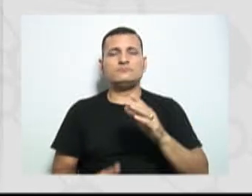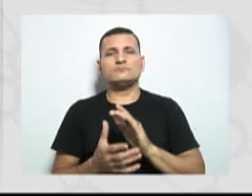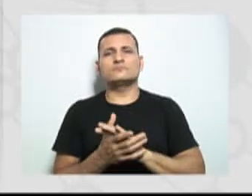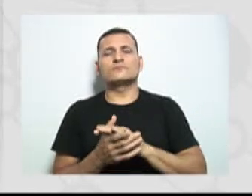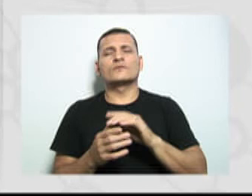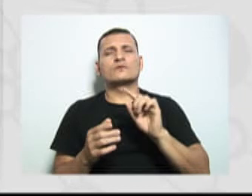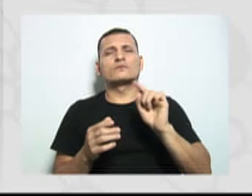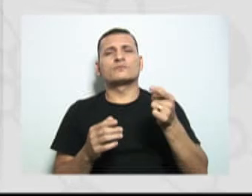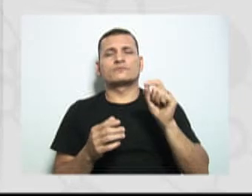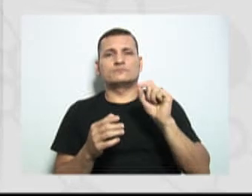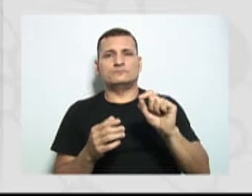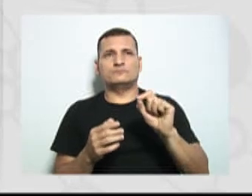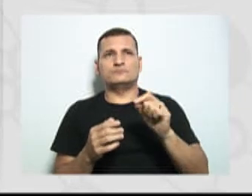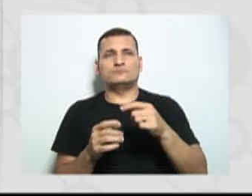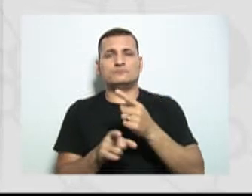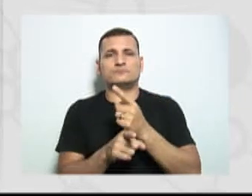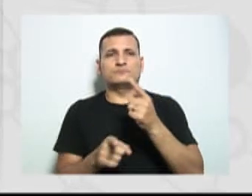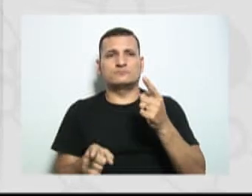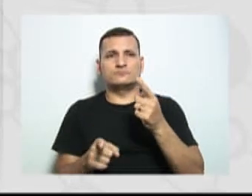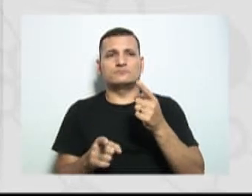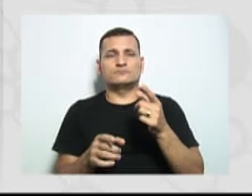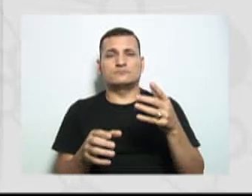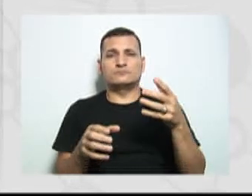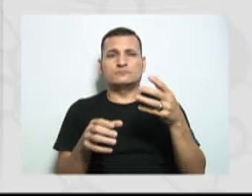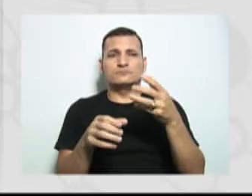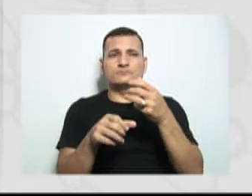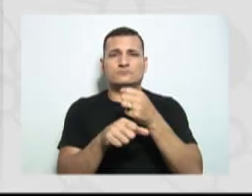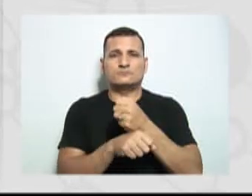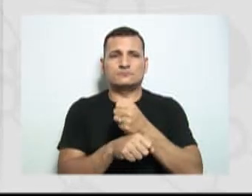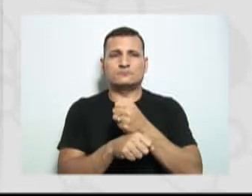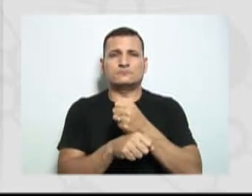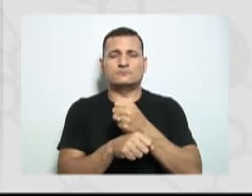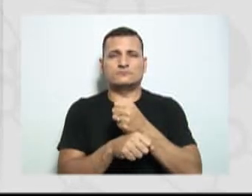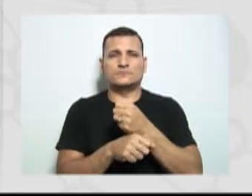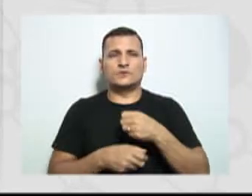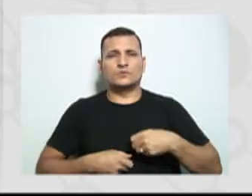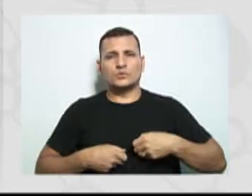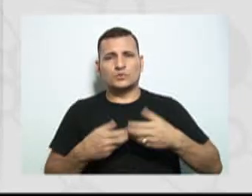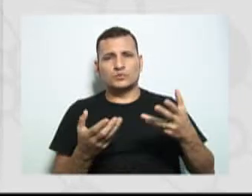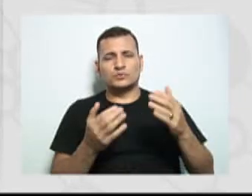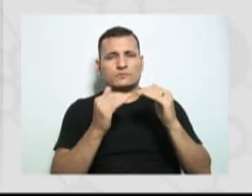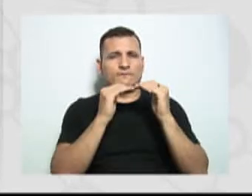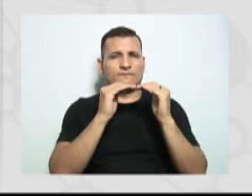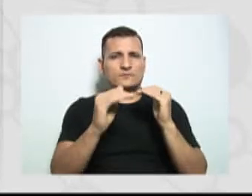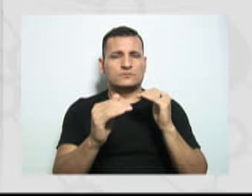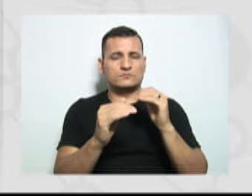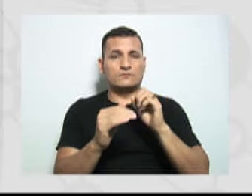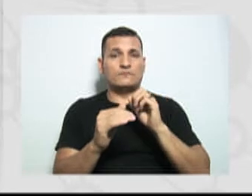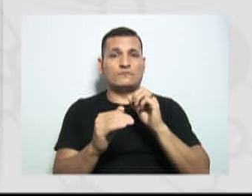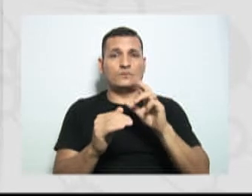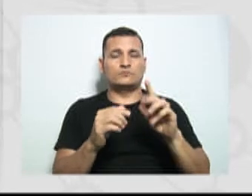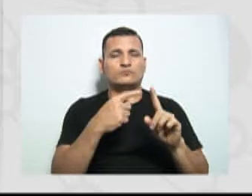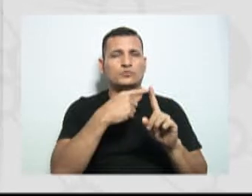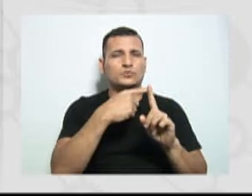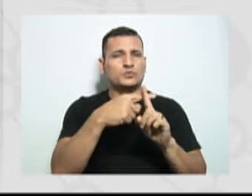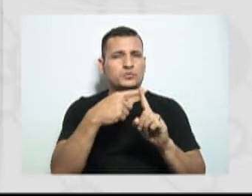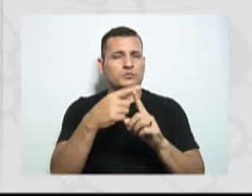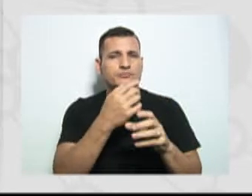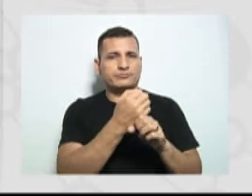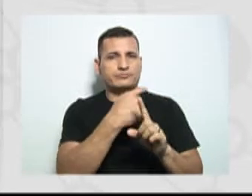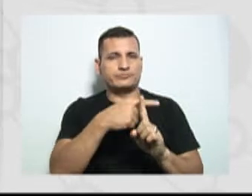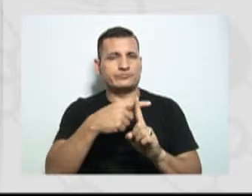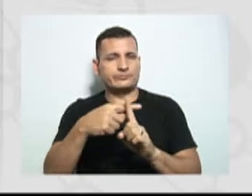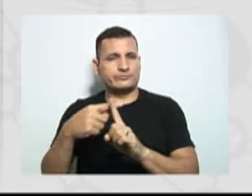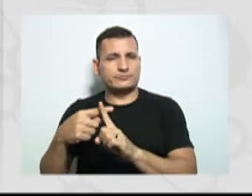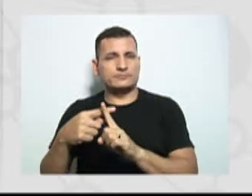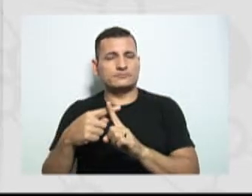Posteriormente, o que eu faço? Eu identifico o somatório dos custos e despesas fixas. Eu vou somar todos os meus custos e despesas